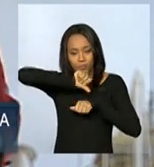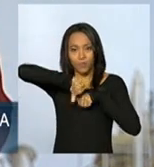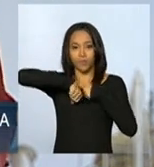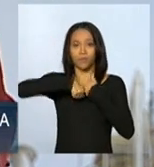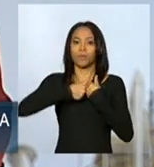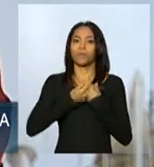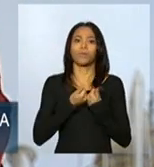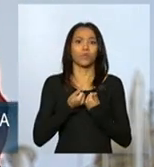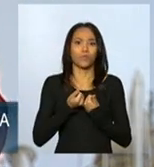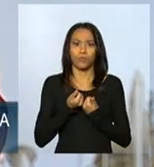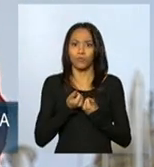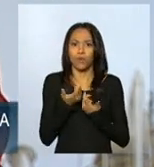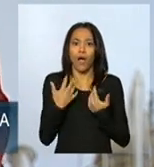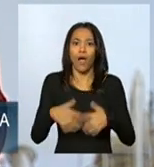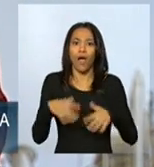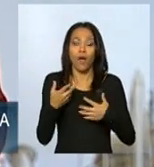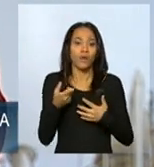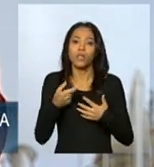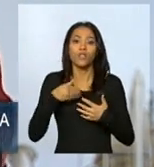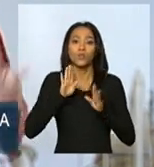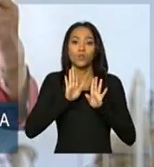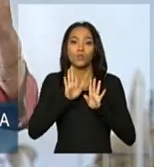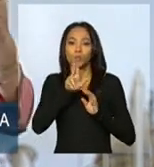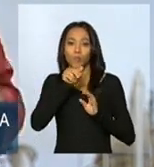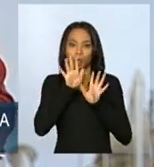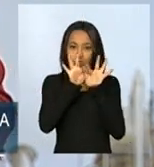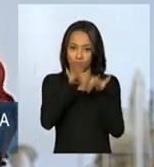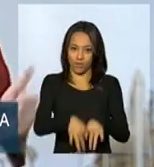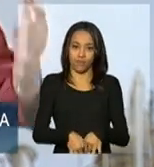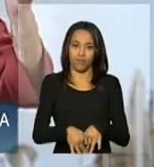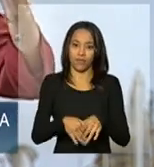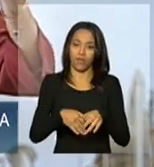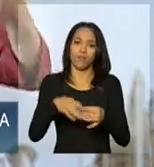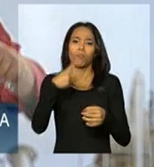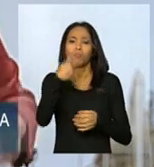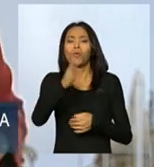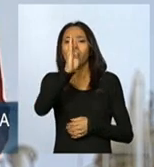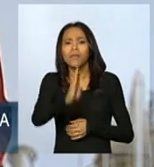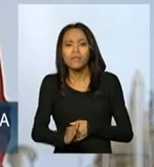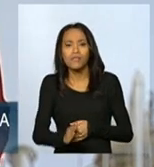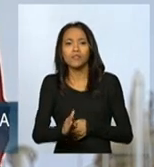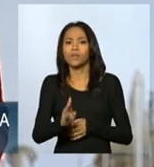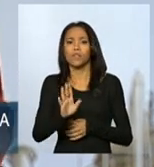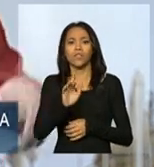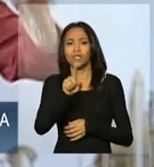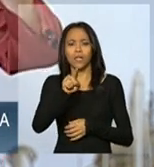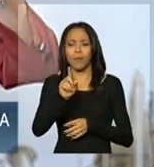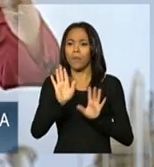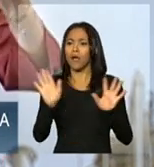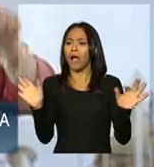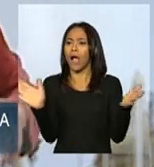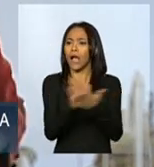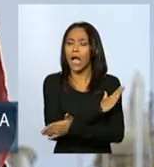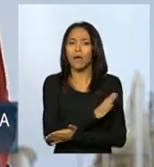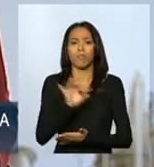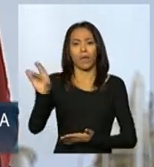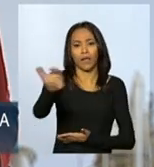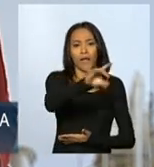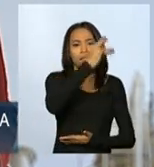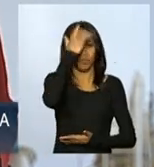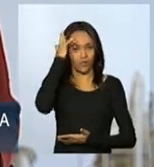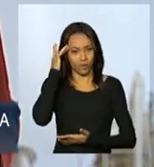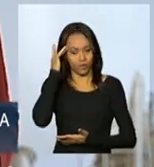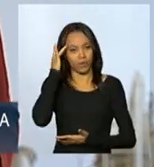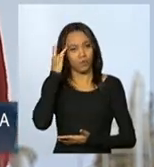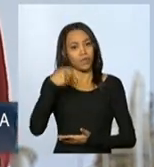riqueza que não acaba. Não acaba para o Brasil, não acaba para cada um de nós, não acaba para